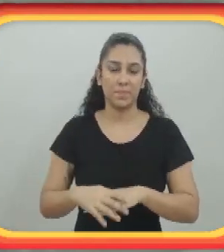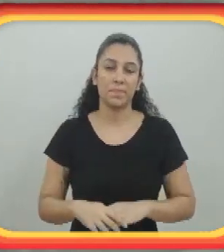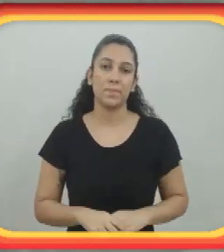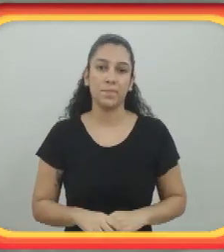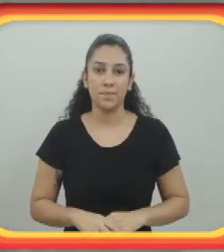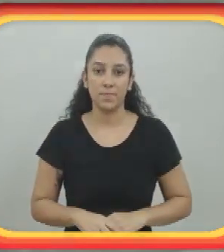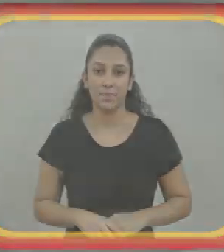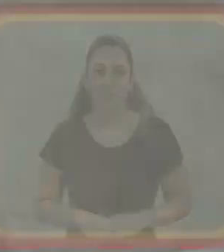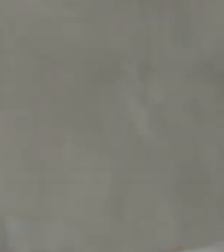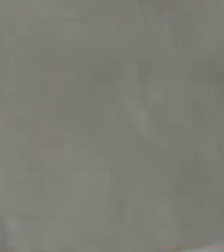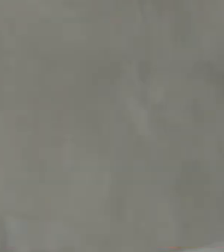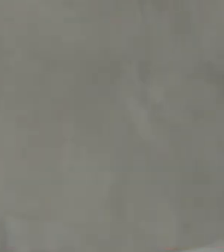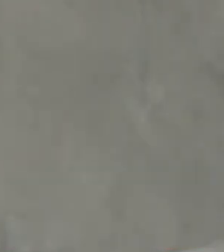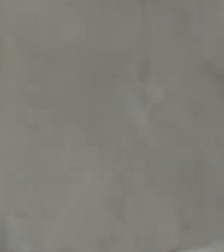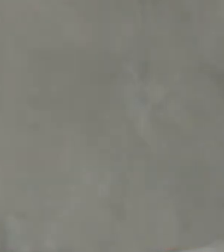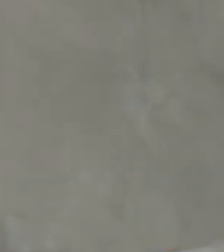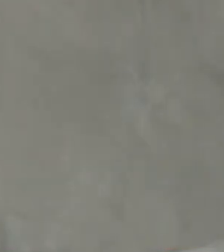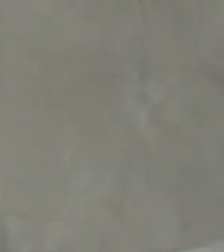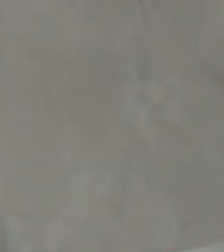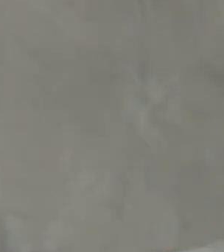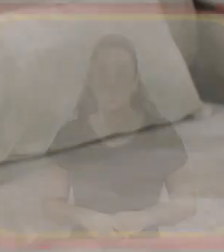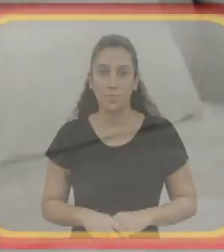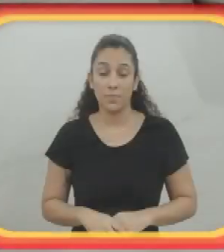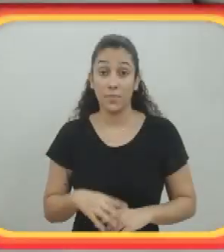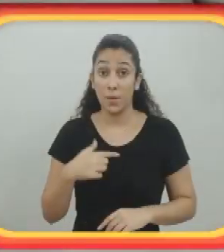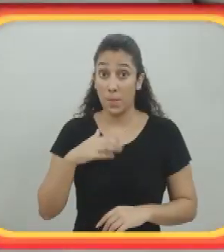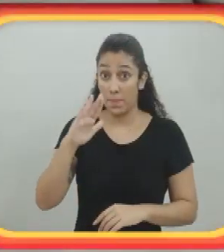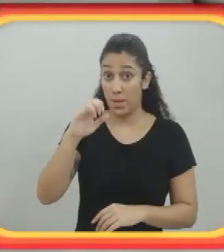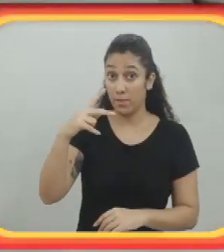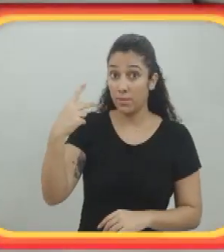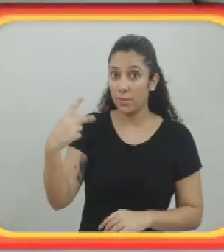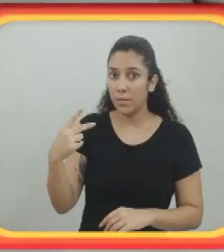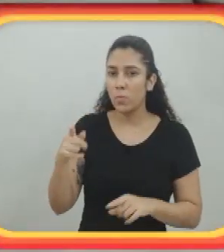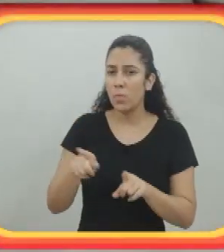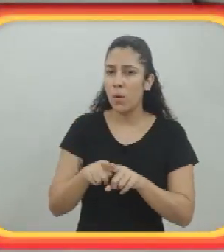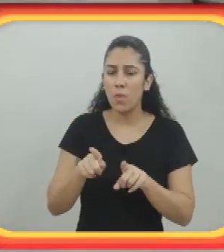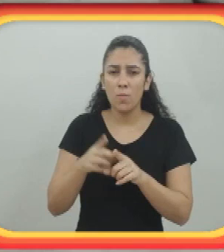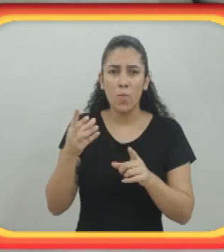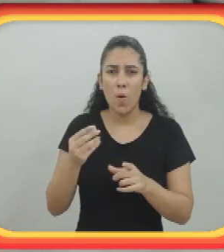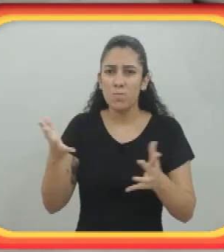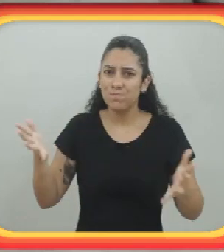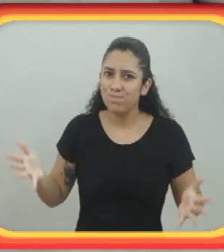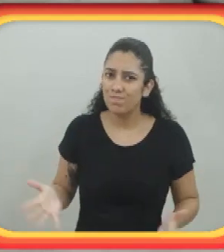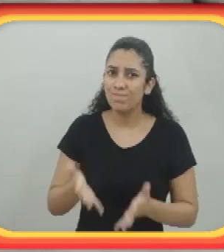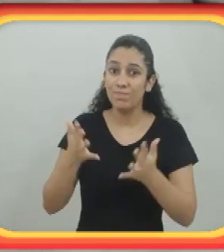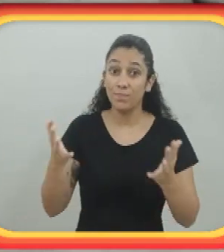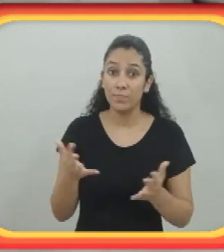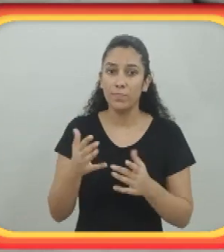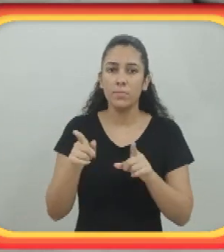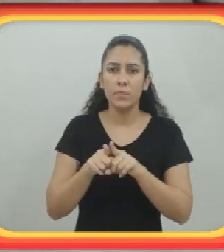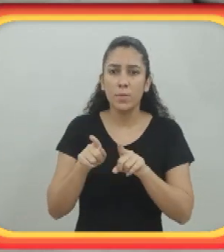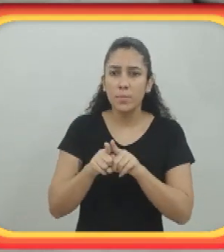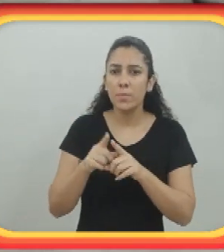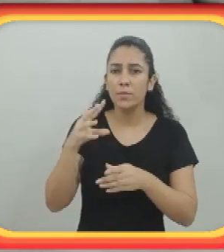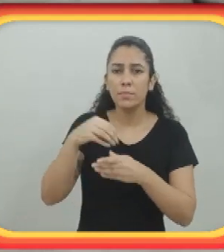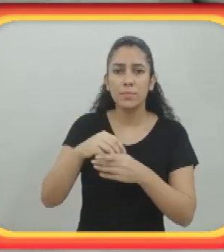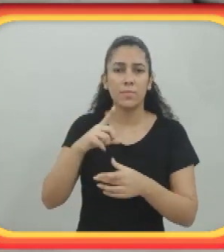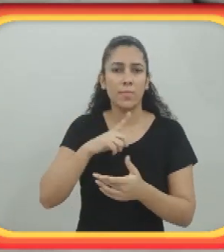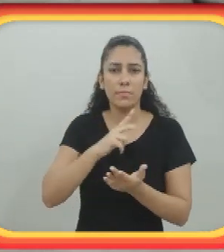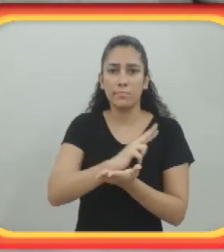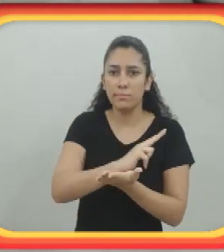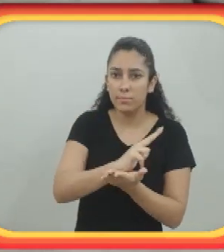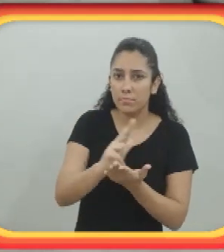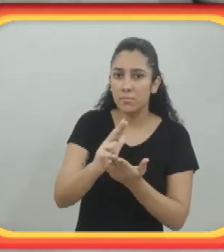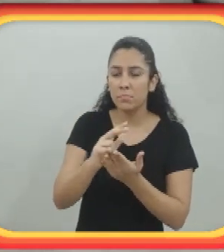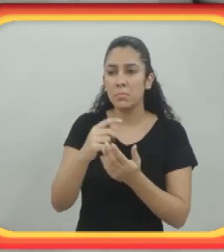ele seguir, né, o caminho dele. A mãe dele incentivou bastante. Eu tinha um